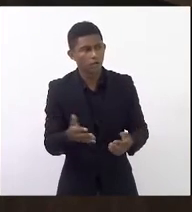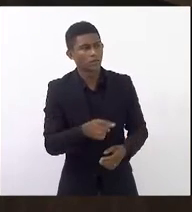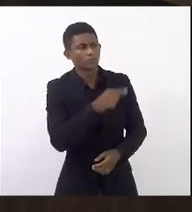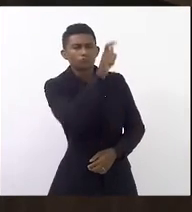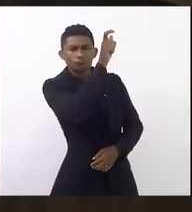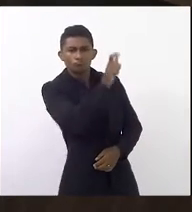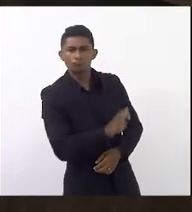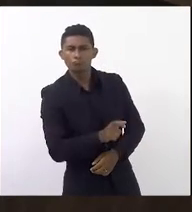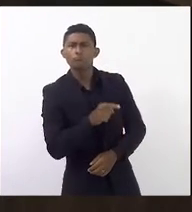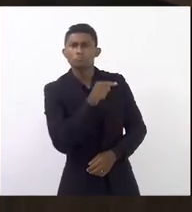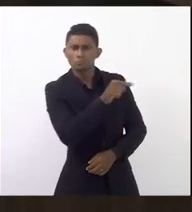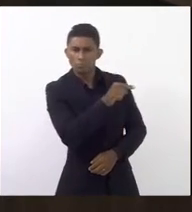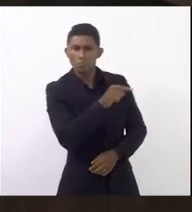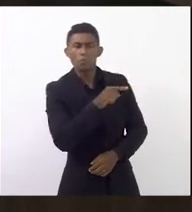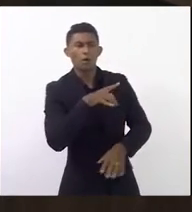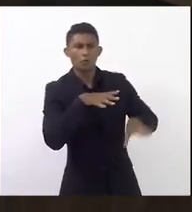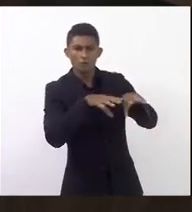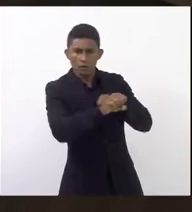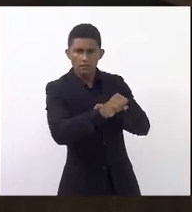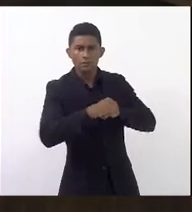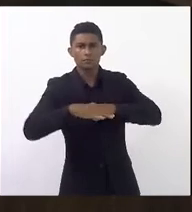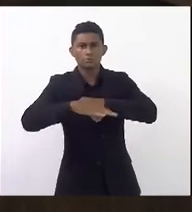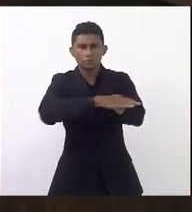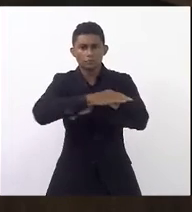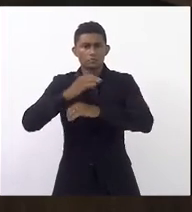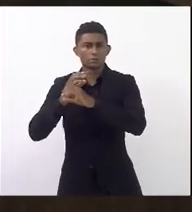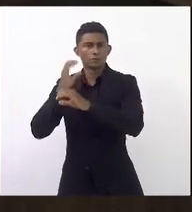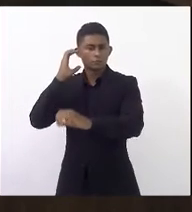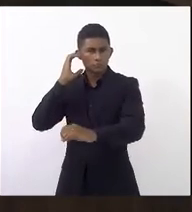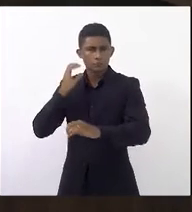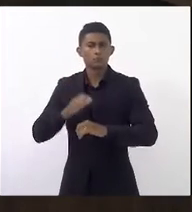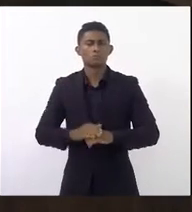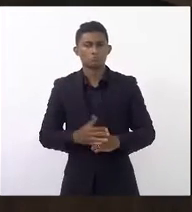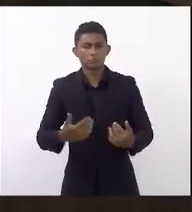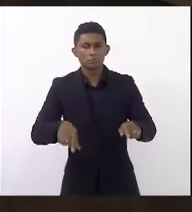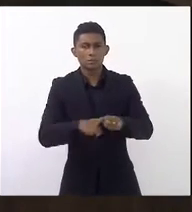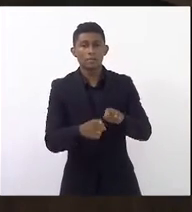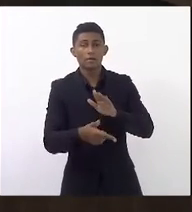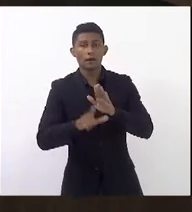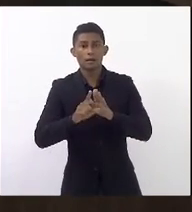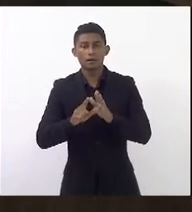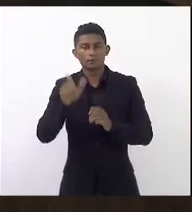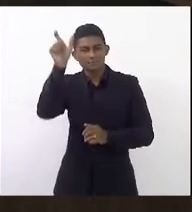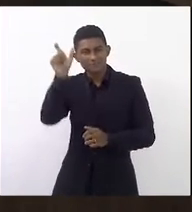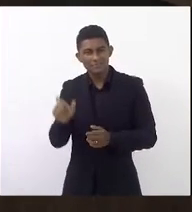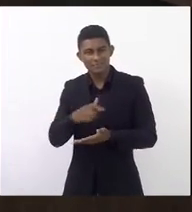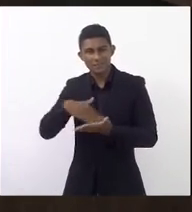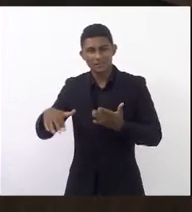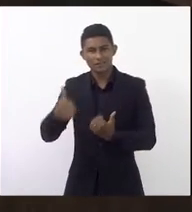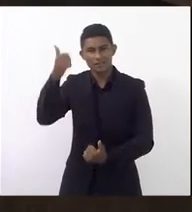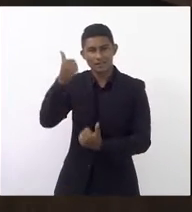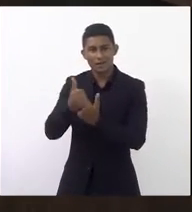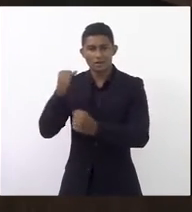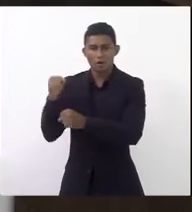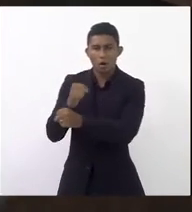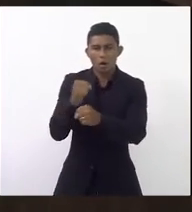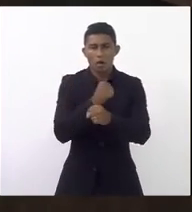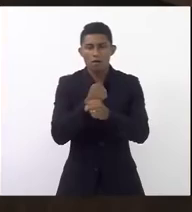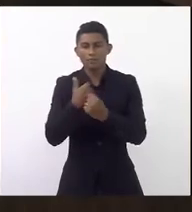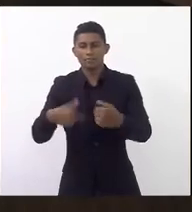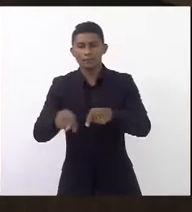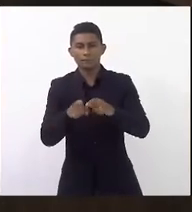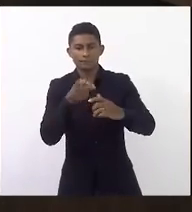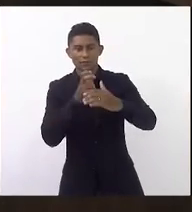ele tem formação em engenharia mecânica, foi subsecretário de obras, trabalhou com o metrô da